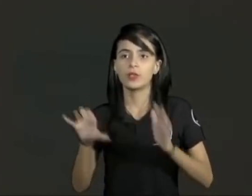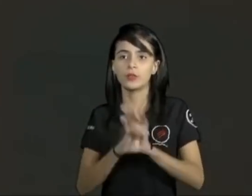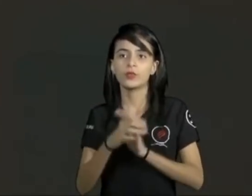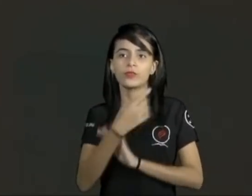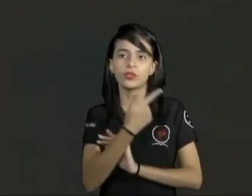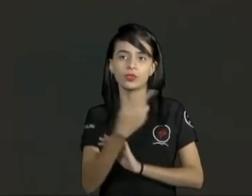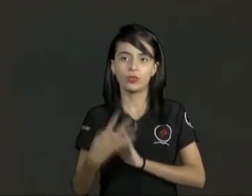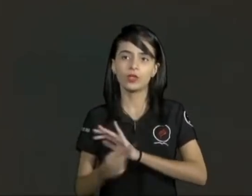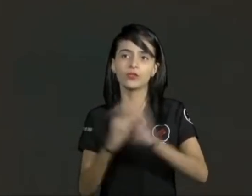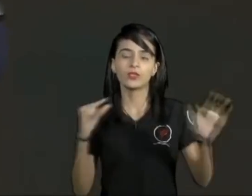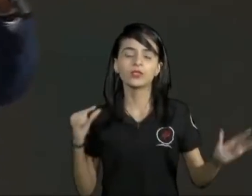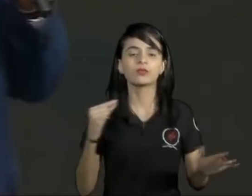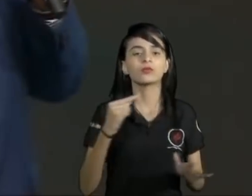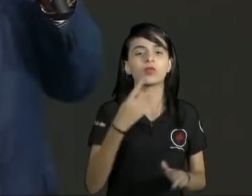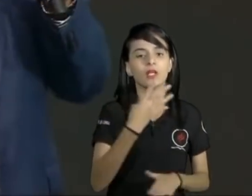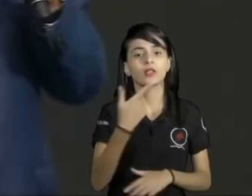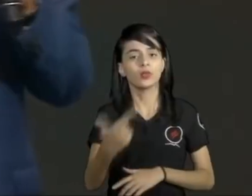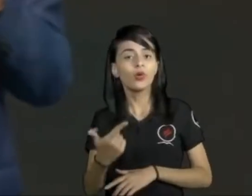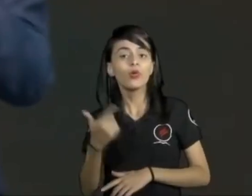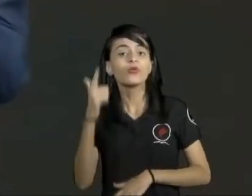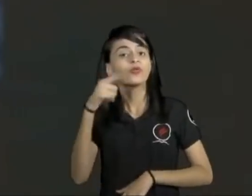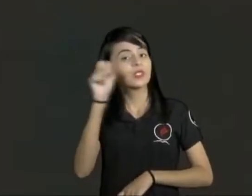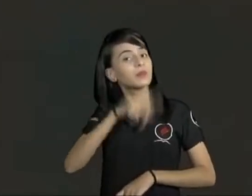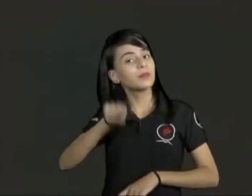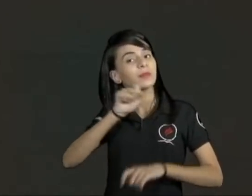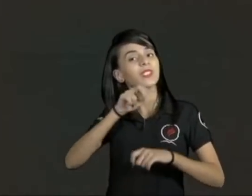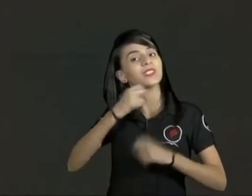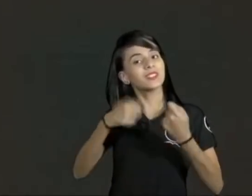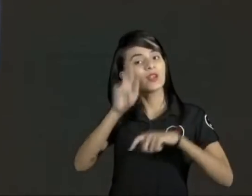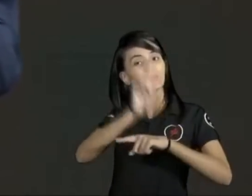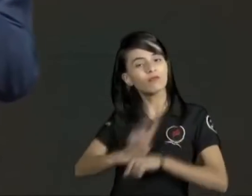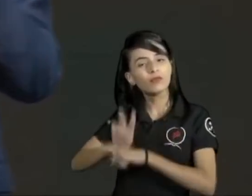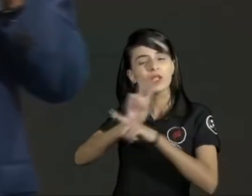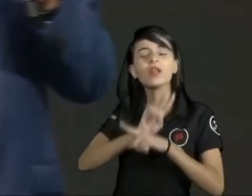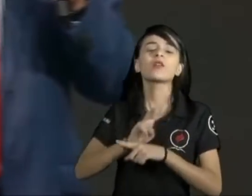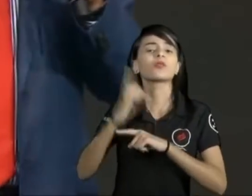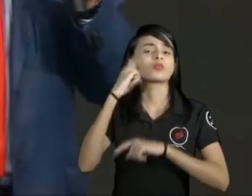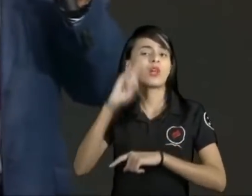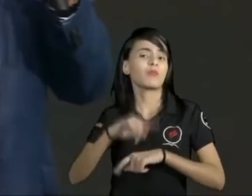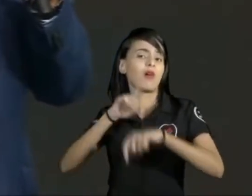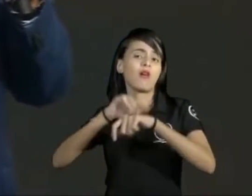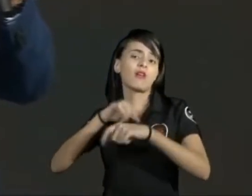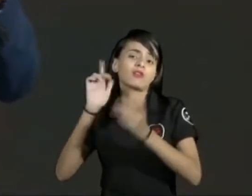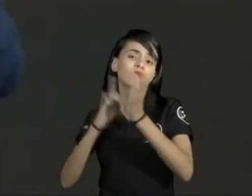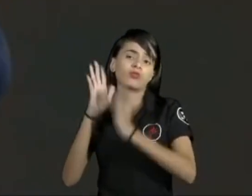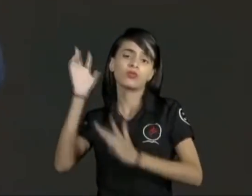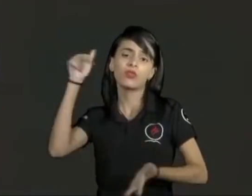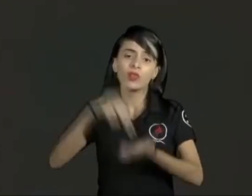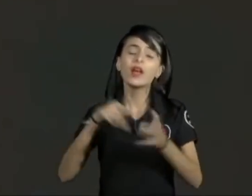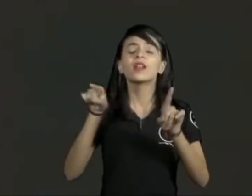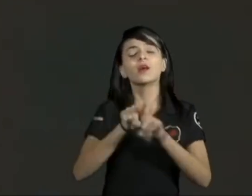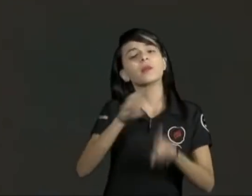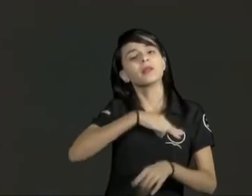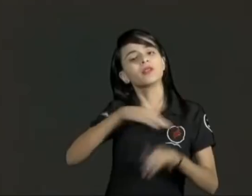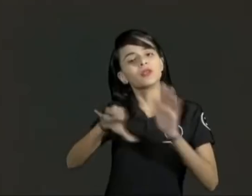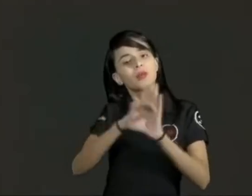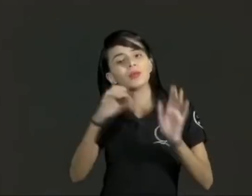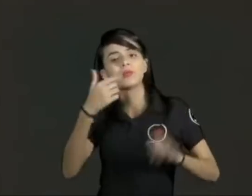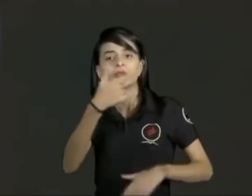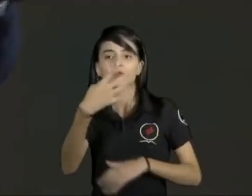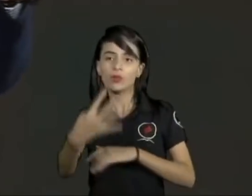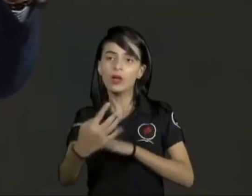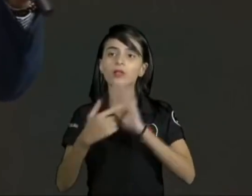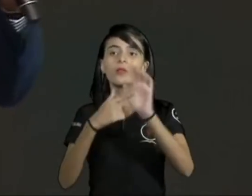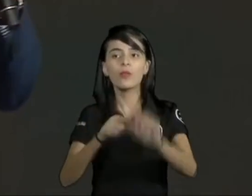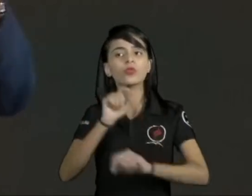de Jundiaí pois não sabeis a que hora há de vir o vosso senhor e se você leva até os 24 você vai ver os sinais da vinda de Cristo um